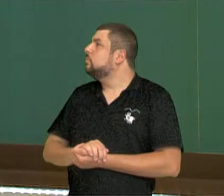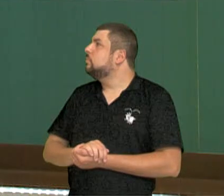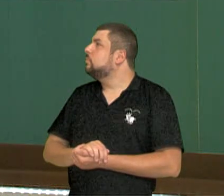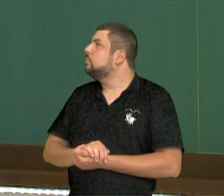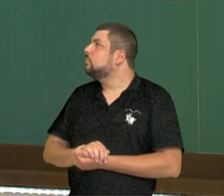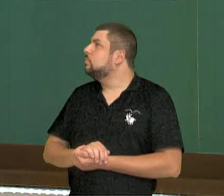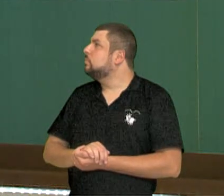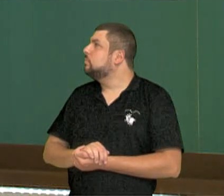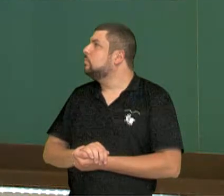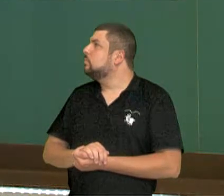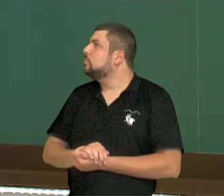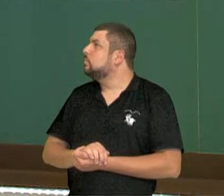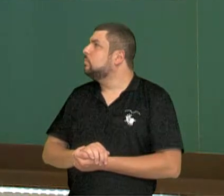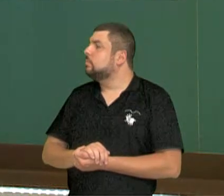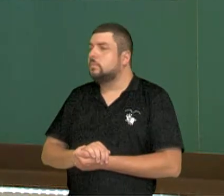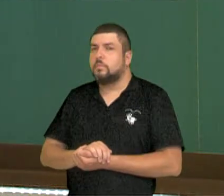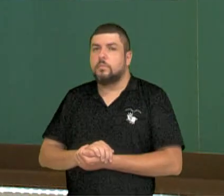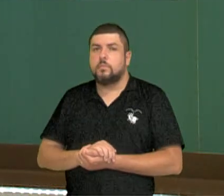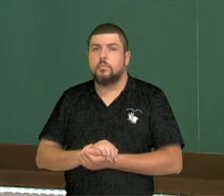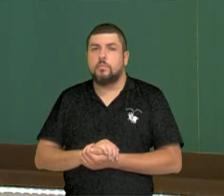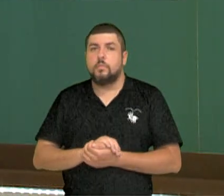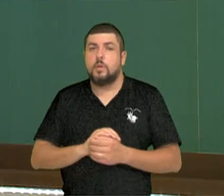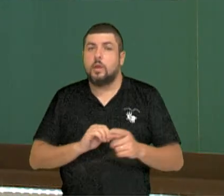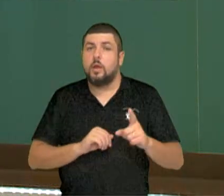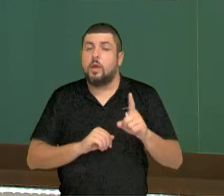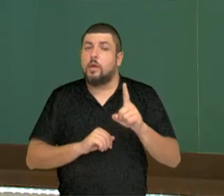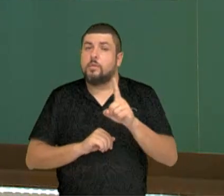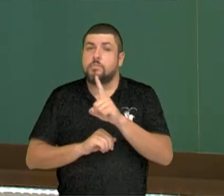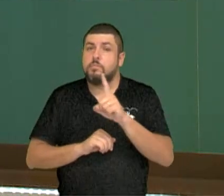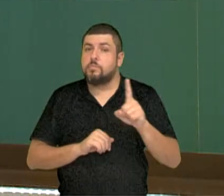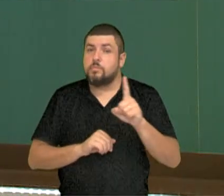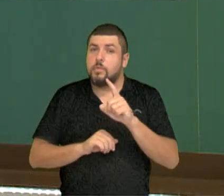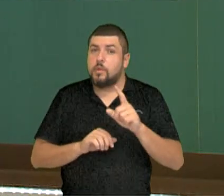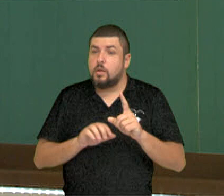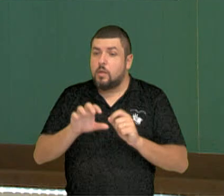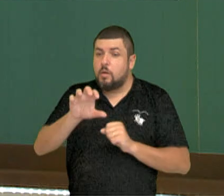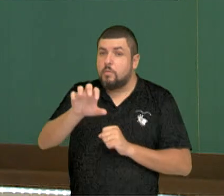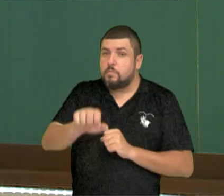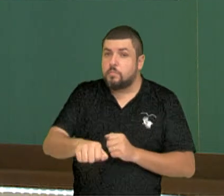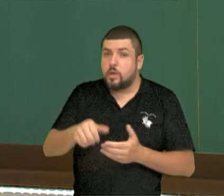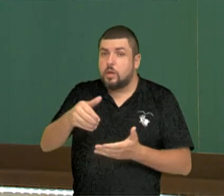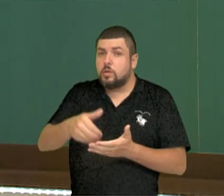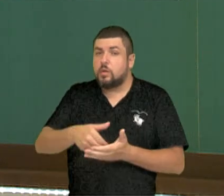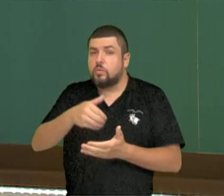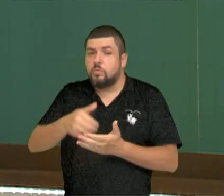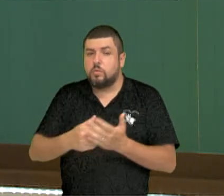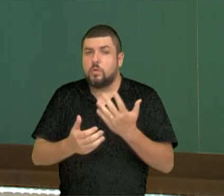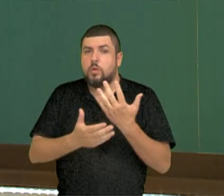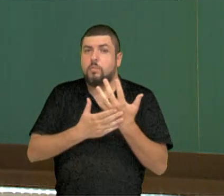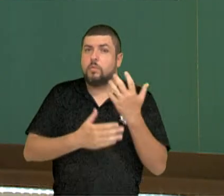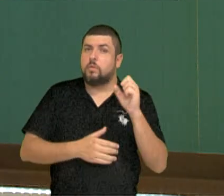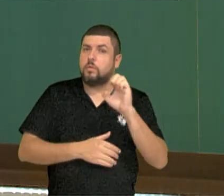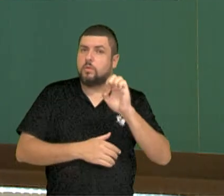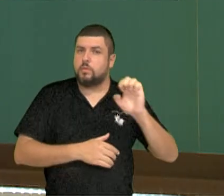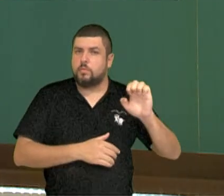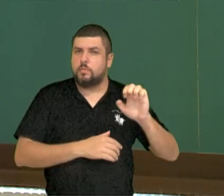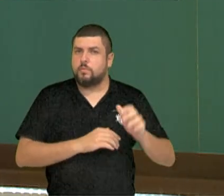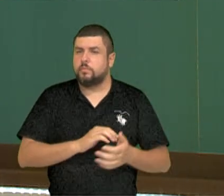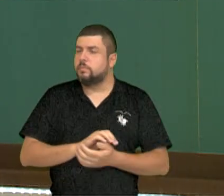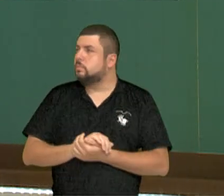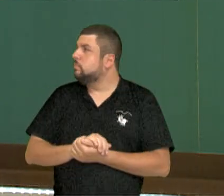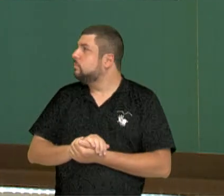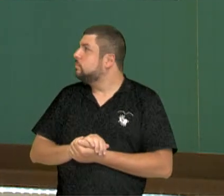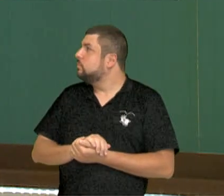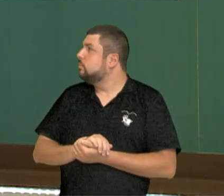esquerda. Então, não pegue, né, a colher com a mão esquerda. No pongas los codos em la mesa. Não